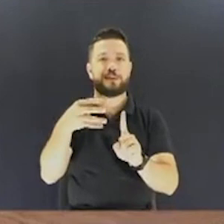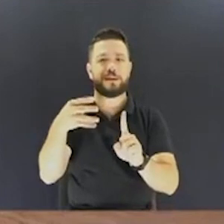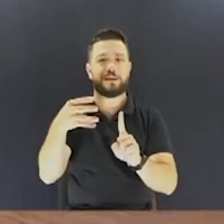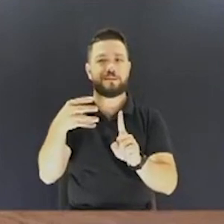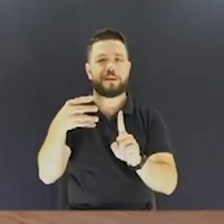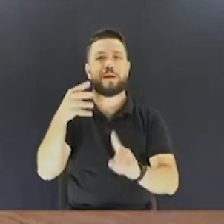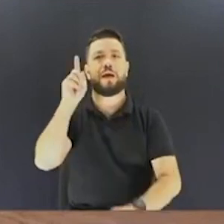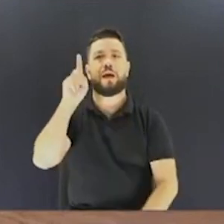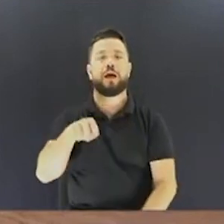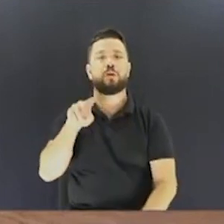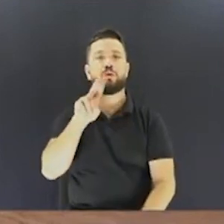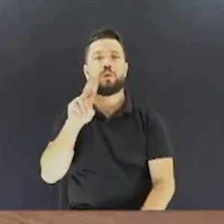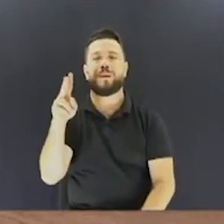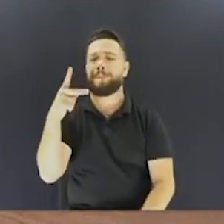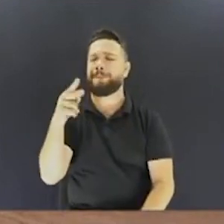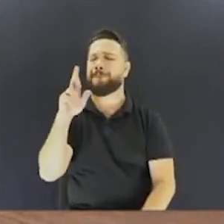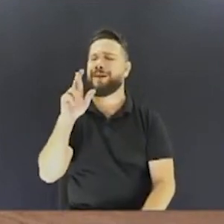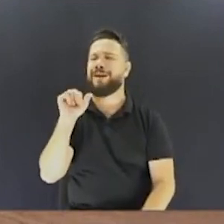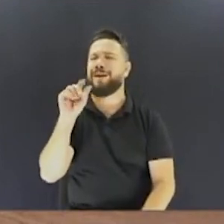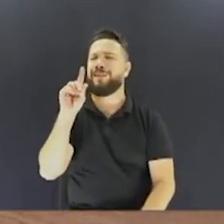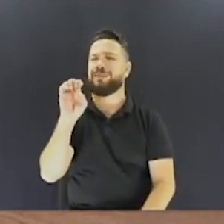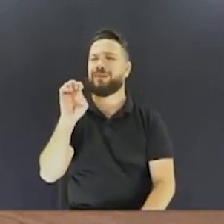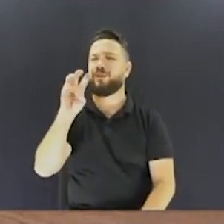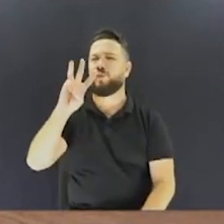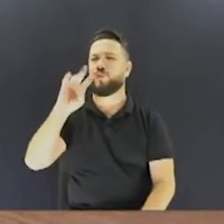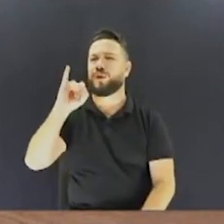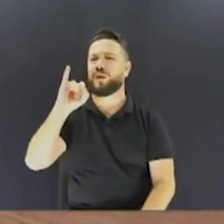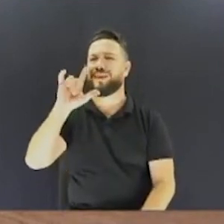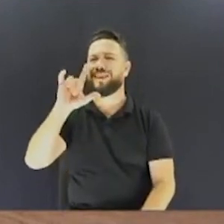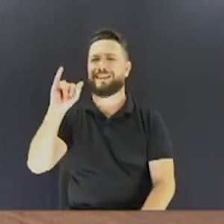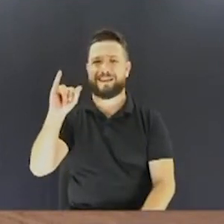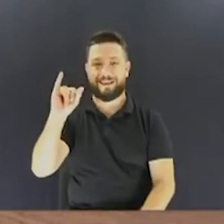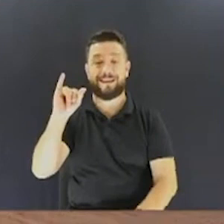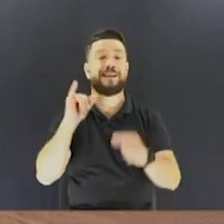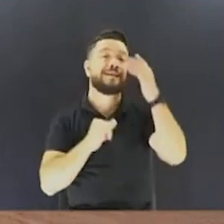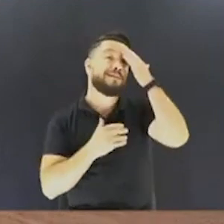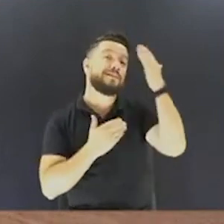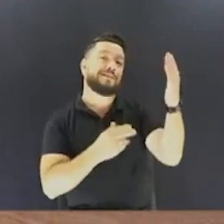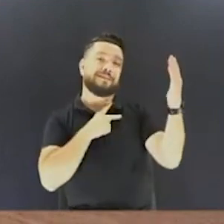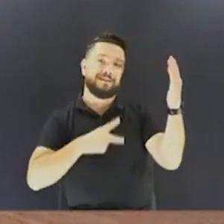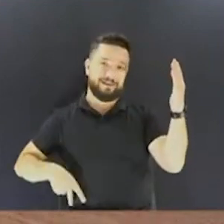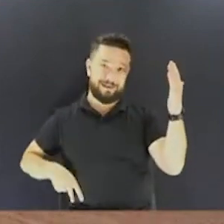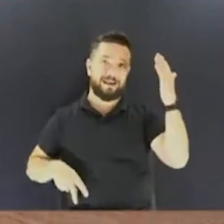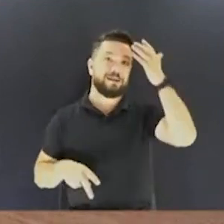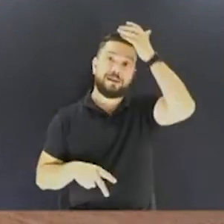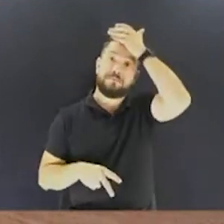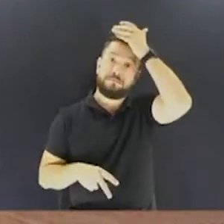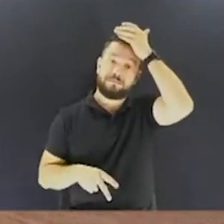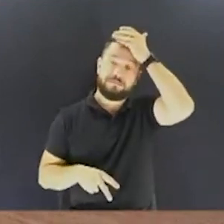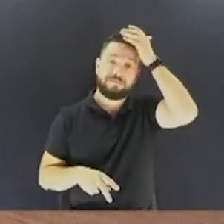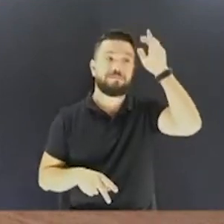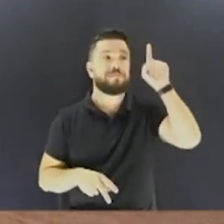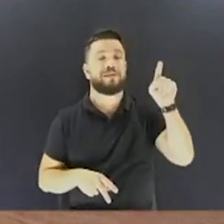essa semana de conscientização agora em maio. Quero agradecer o presidente Marcelo Facchinello e também a Isa por terem colocado